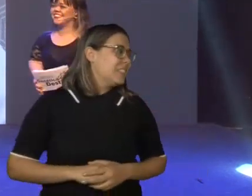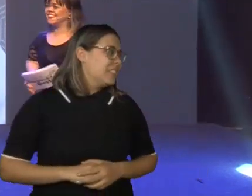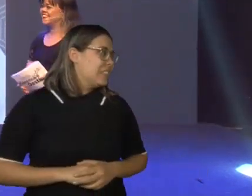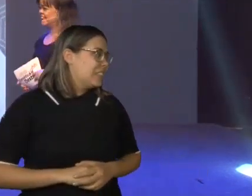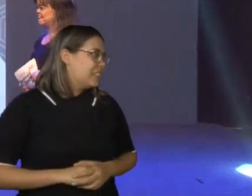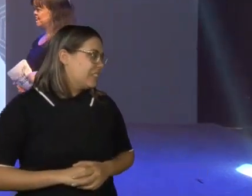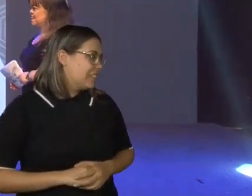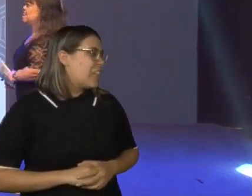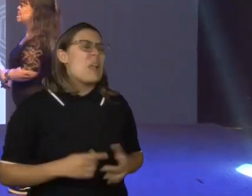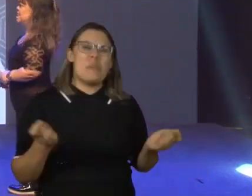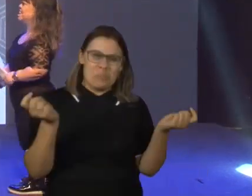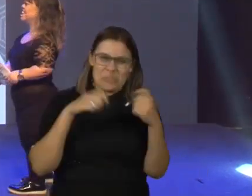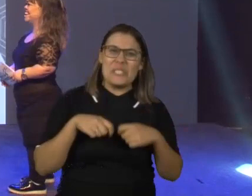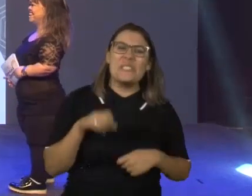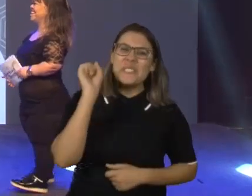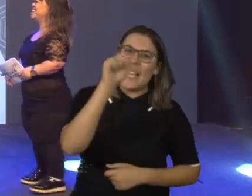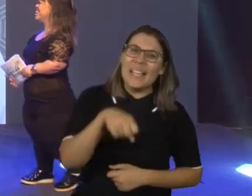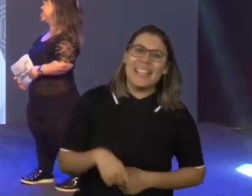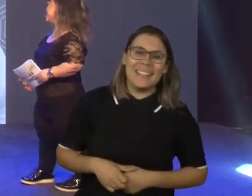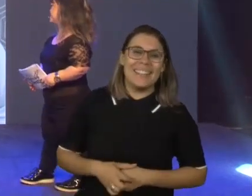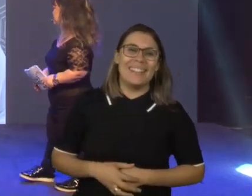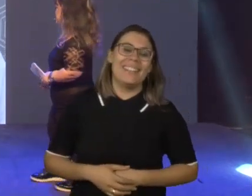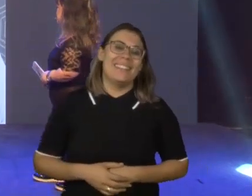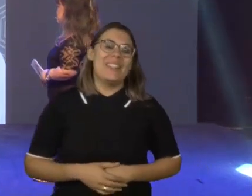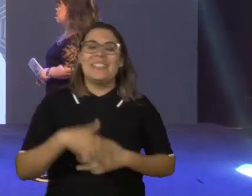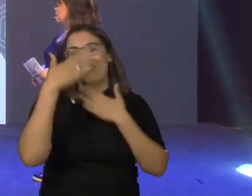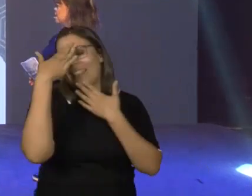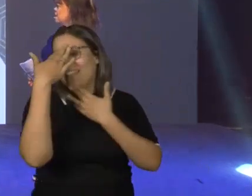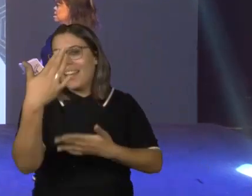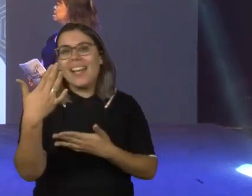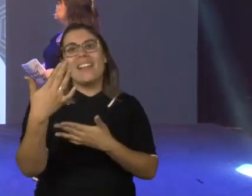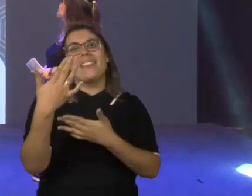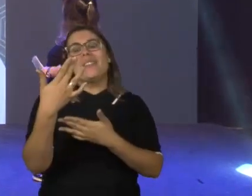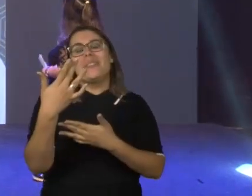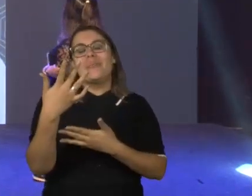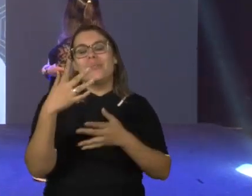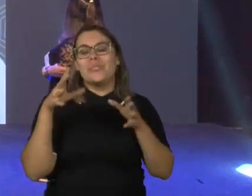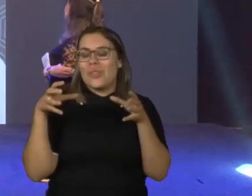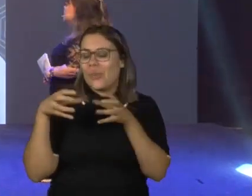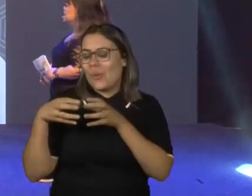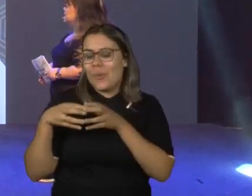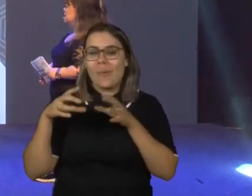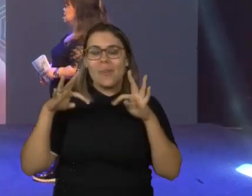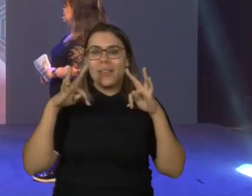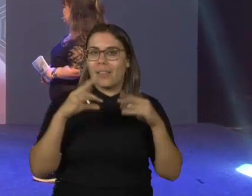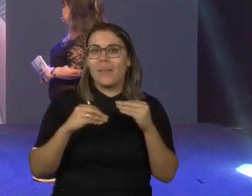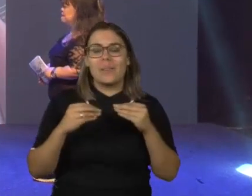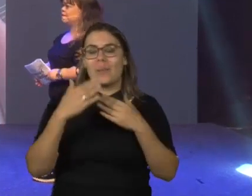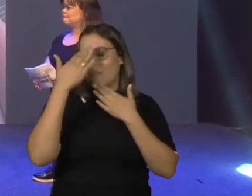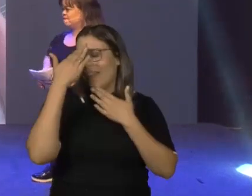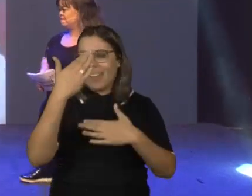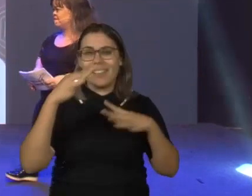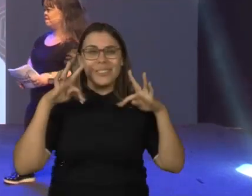Sim, é possível? Sim. Muito obrigado pela participação de vocês. Obrigado, João Vicente. Obrigado, Vinícius. E